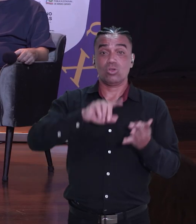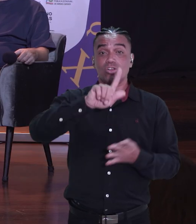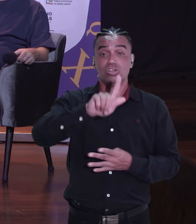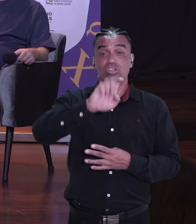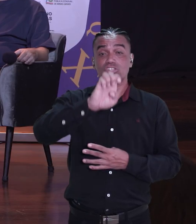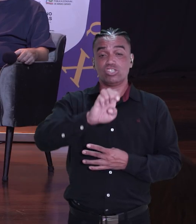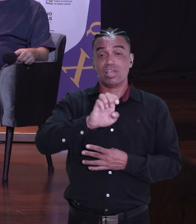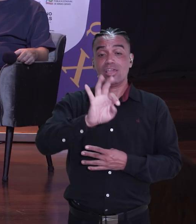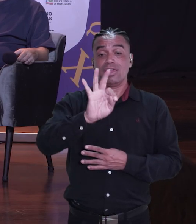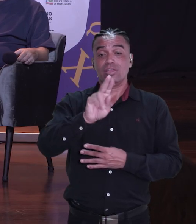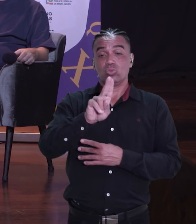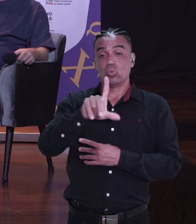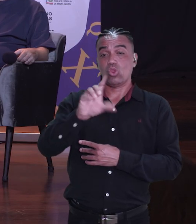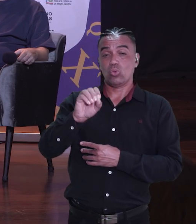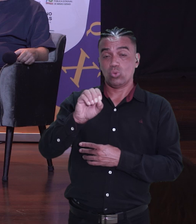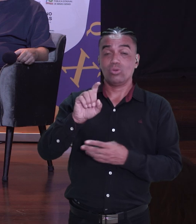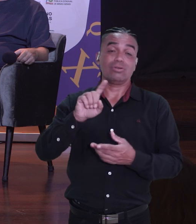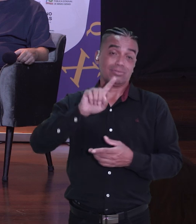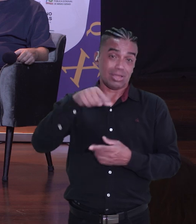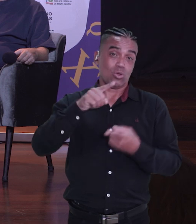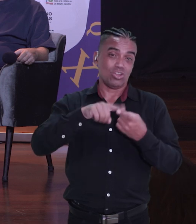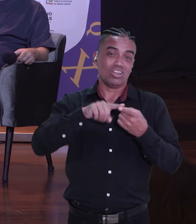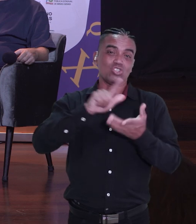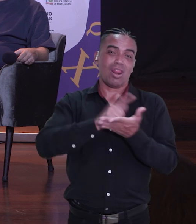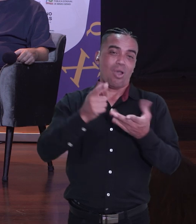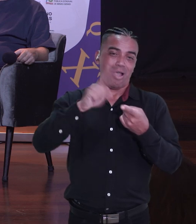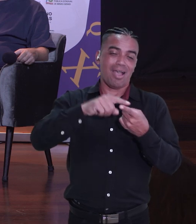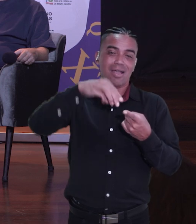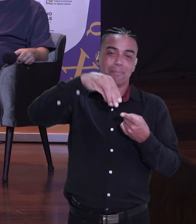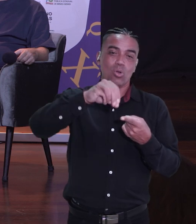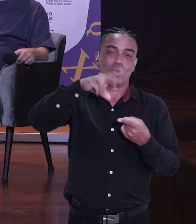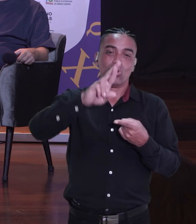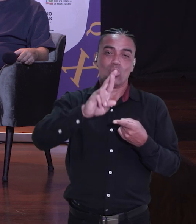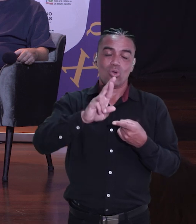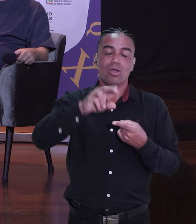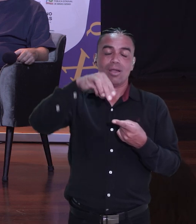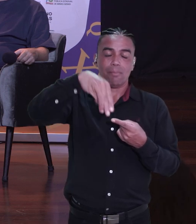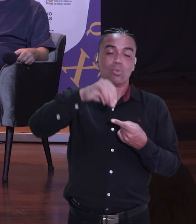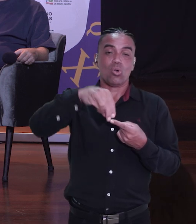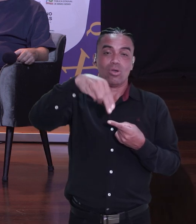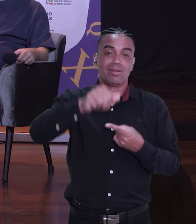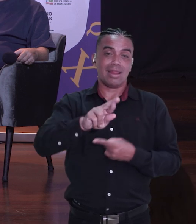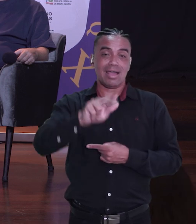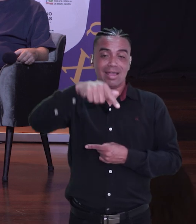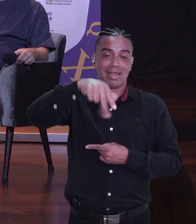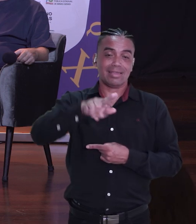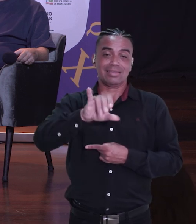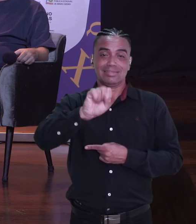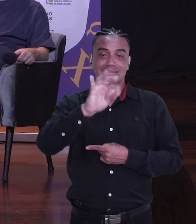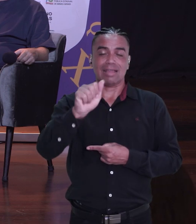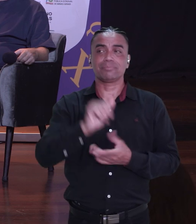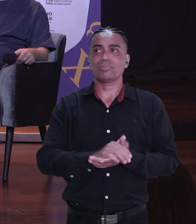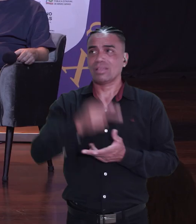jornal do Getúlio e tinha um jornal monarquista, chamado Município. Então, então acontecia